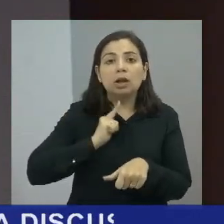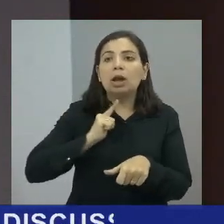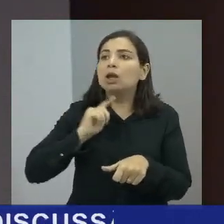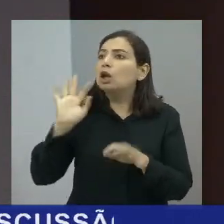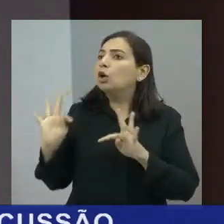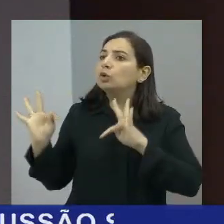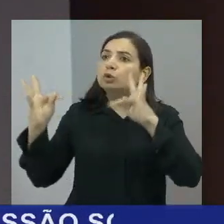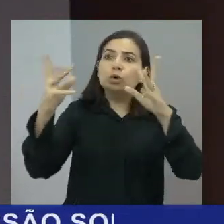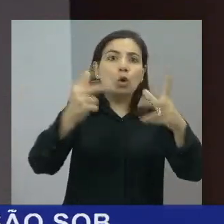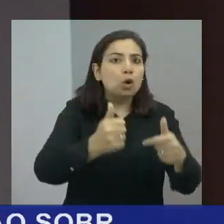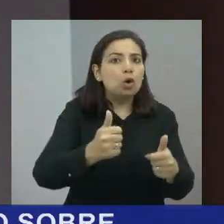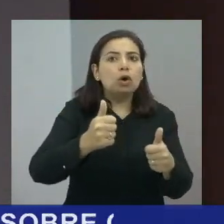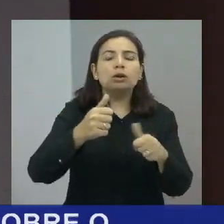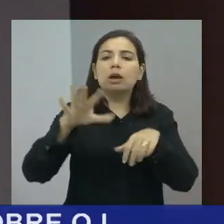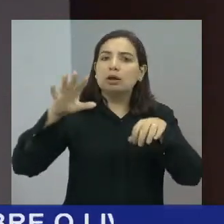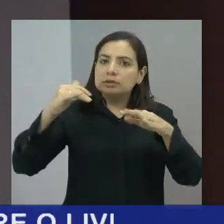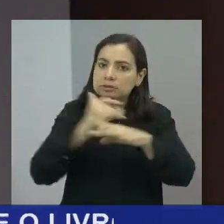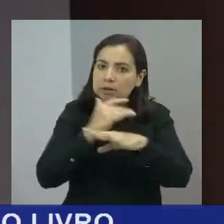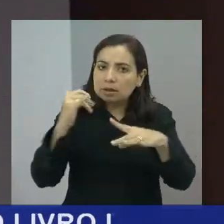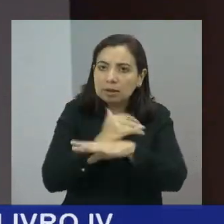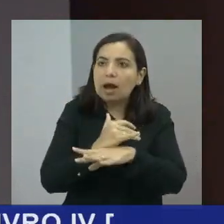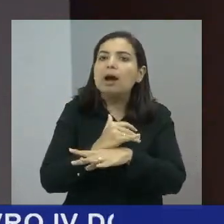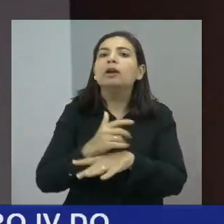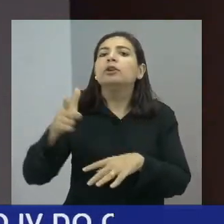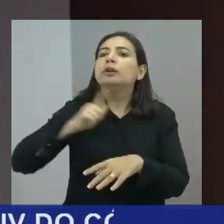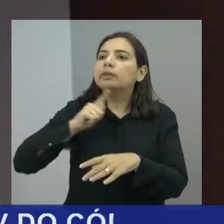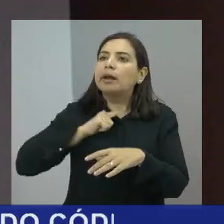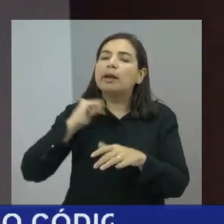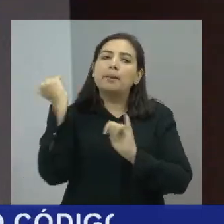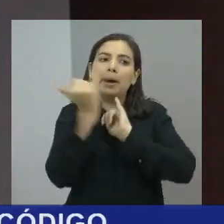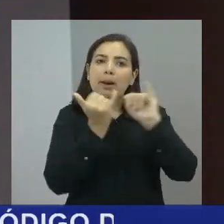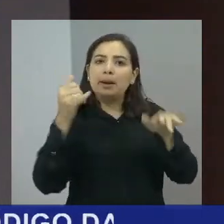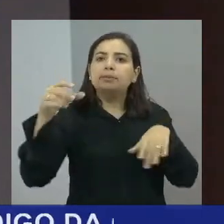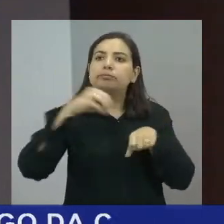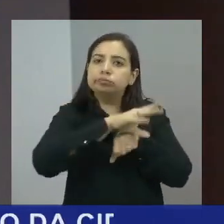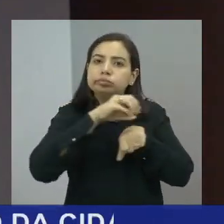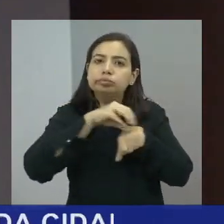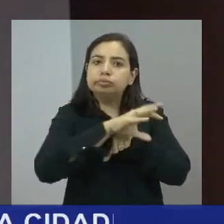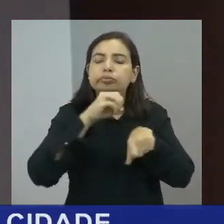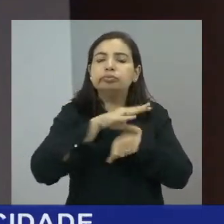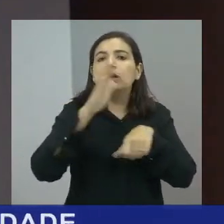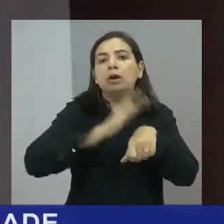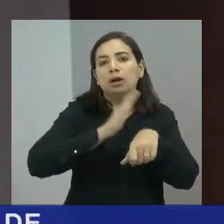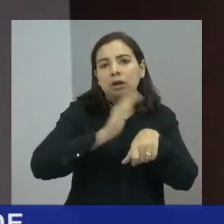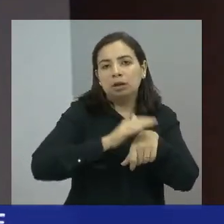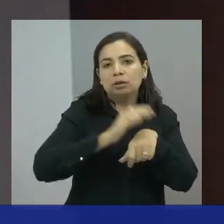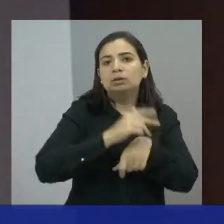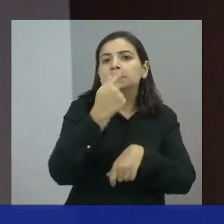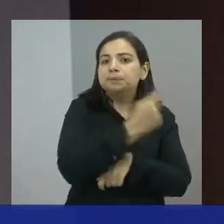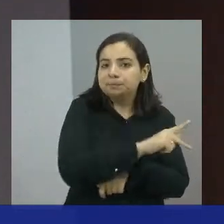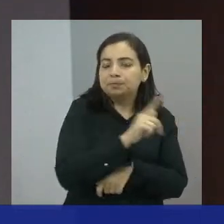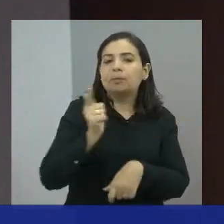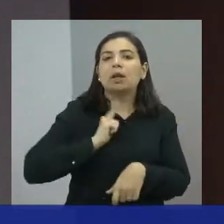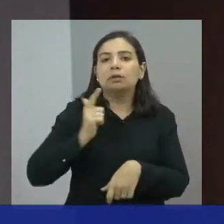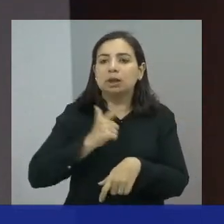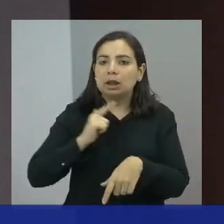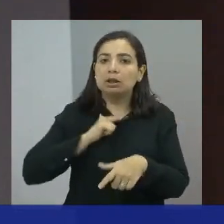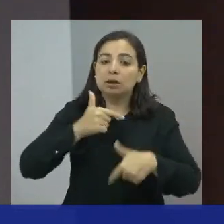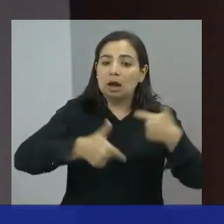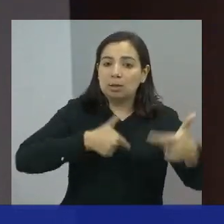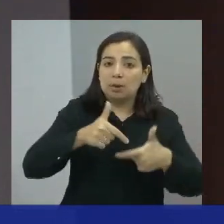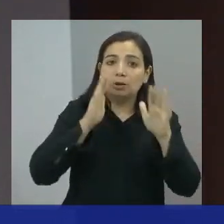cidade. Então, a gente tem os planos ordinários de fiscalização, a agência de fiscalização realiza operações